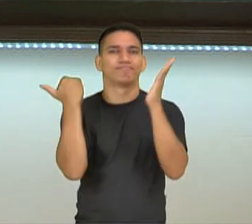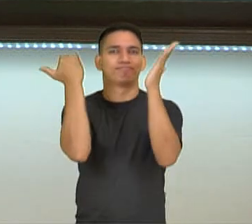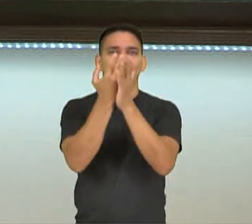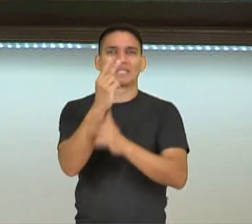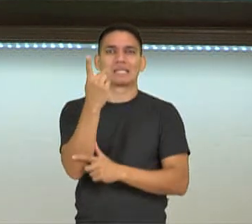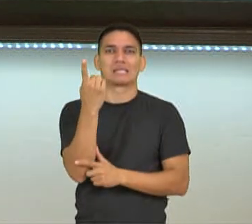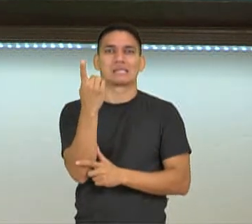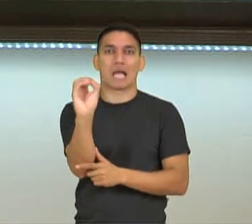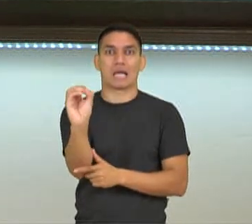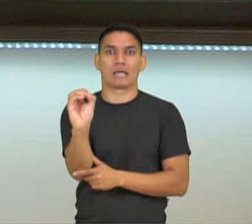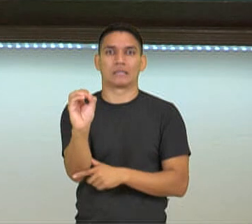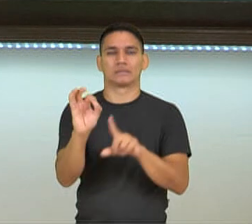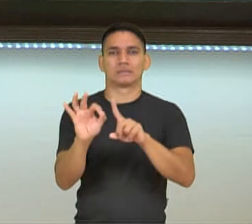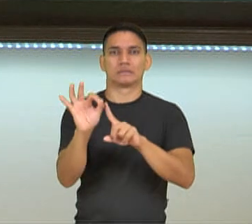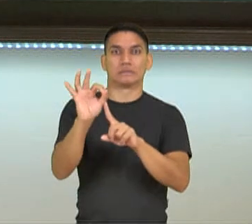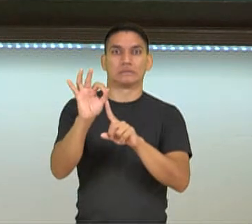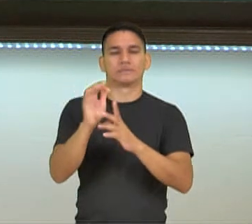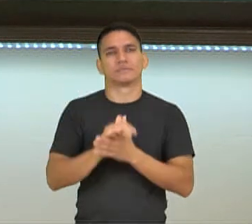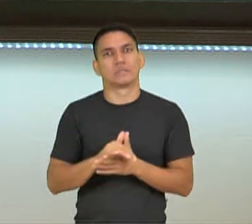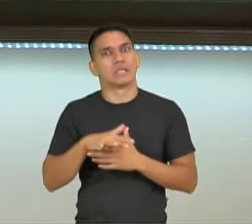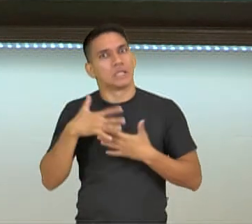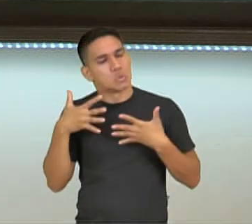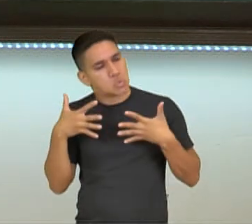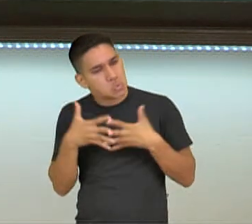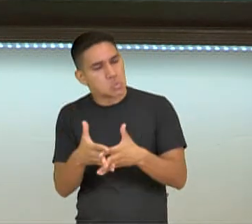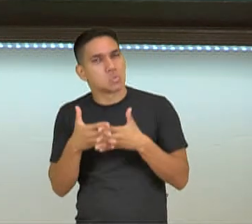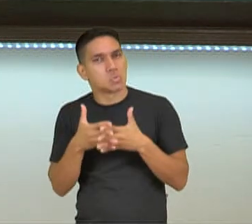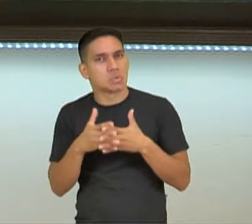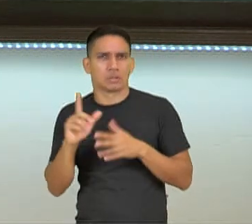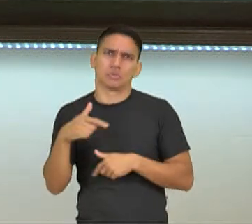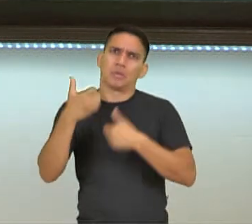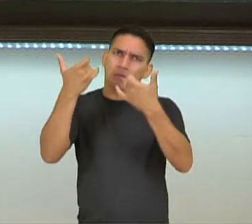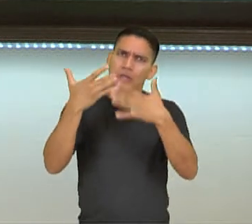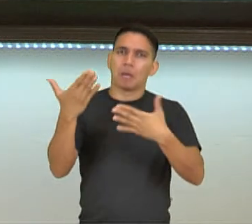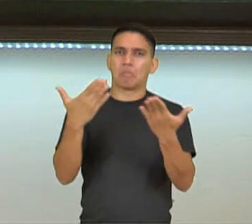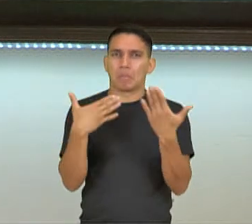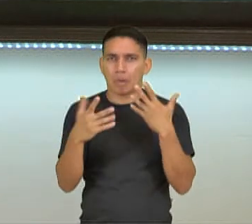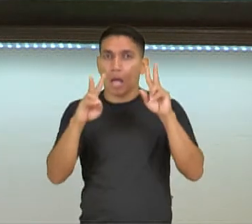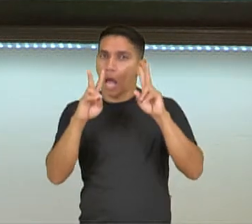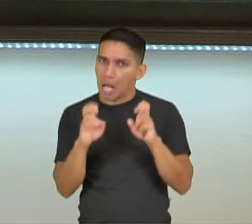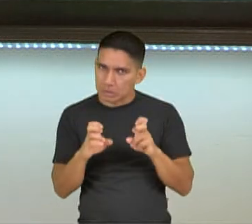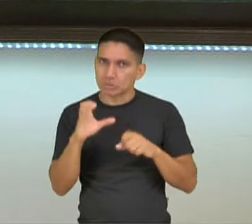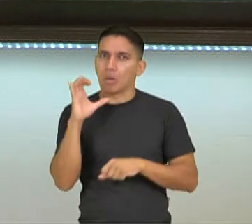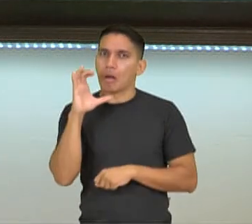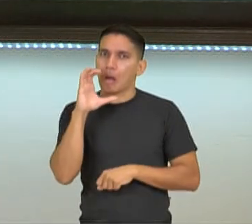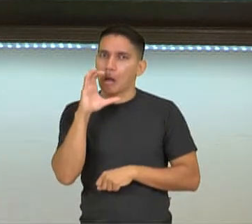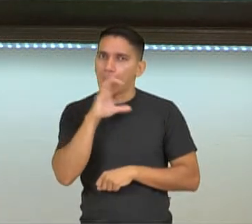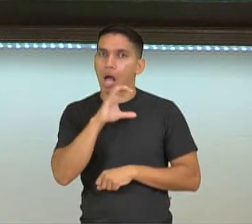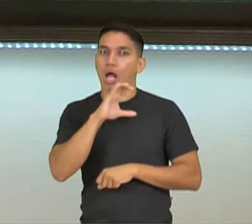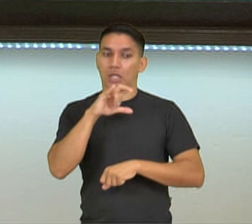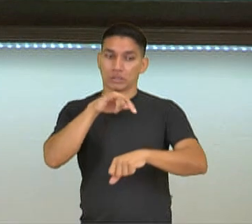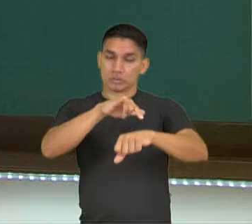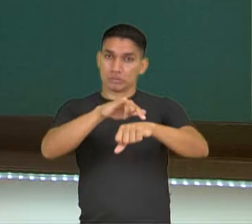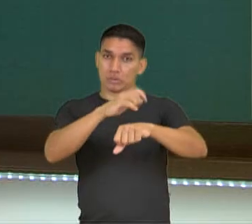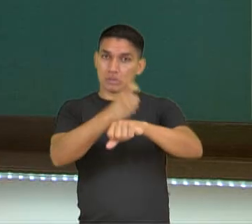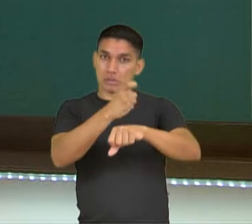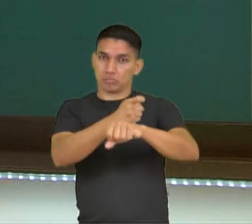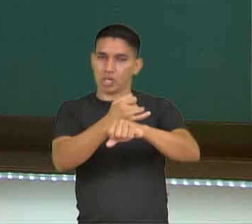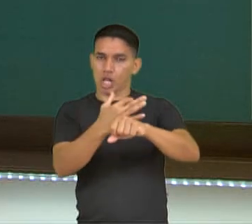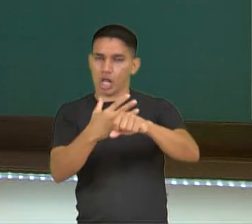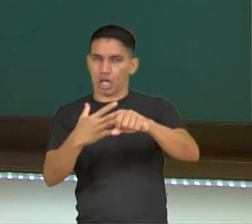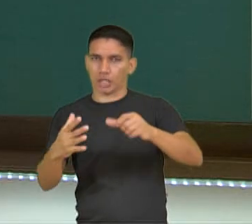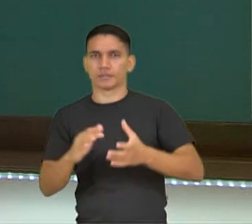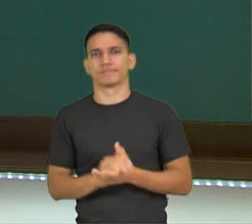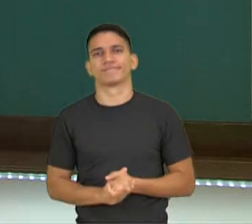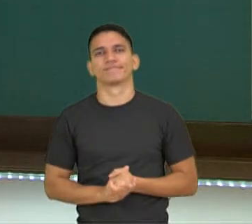tá certo? Então é bem complicado. E a gente conversou a respeito do derretimento de geleiras, né? E nesta aula, o